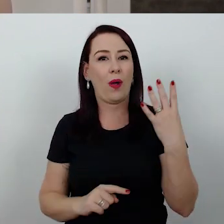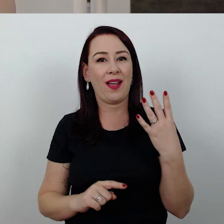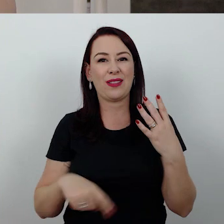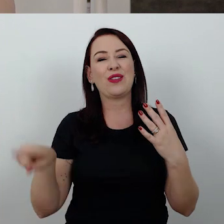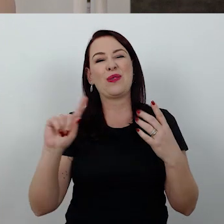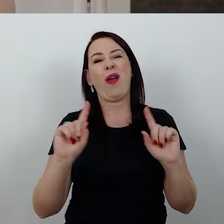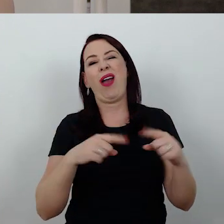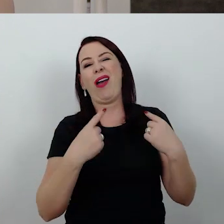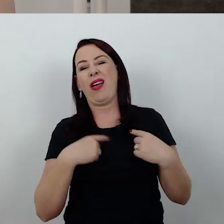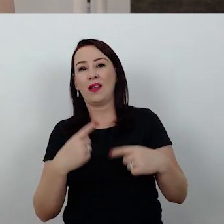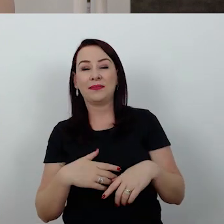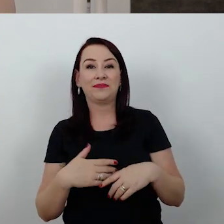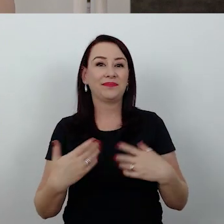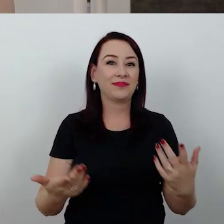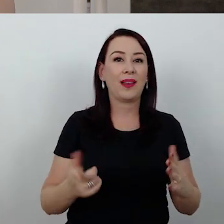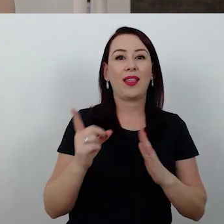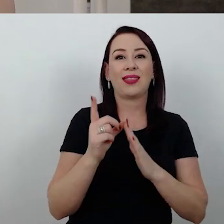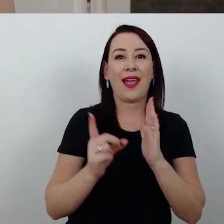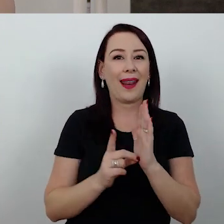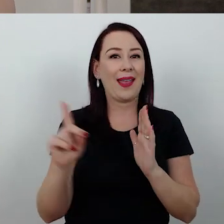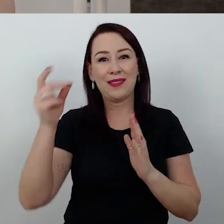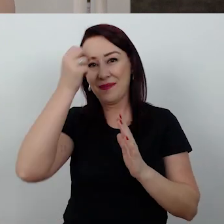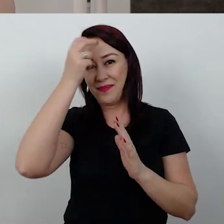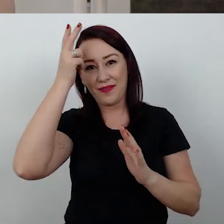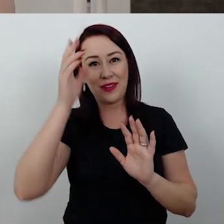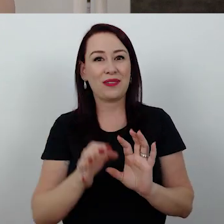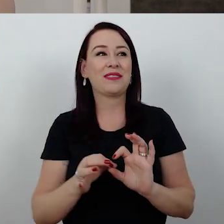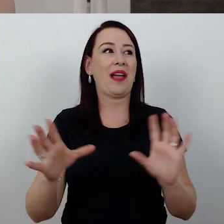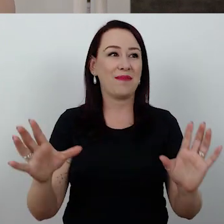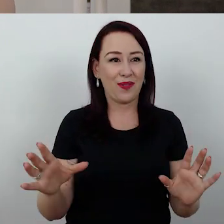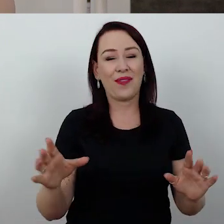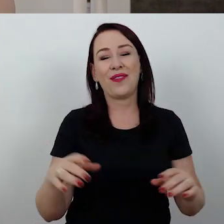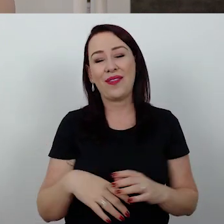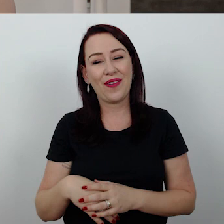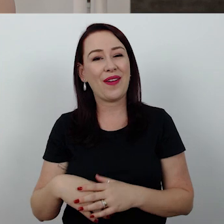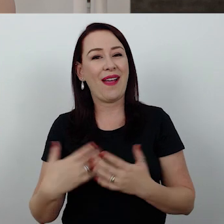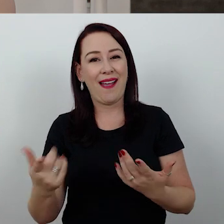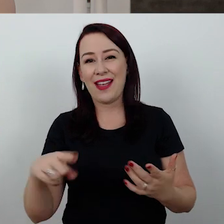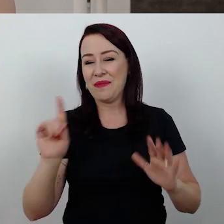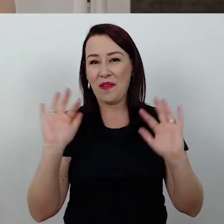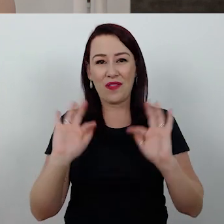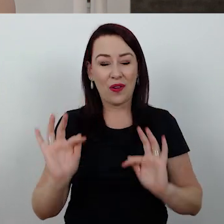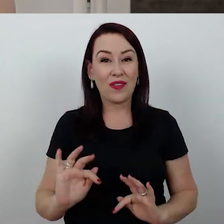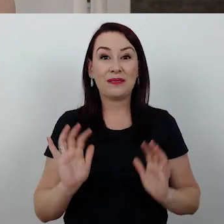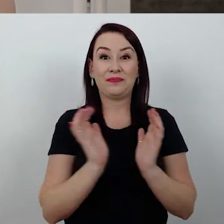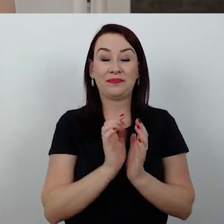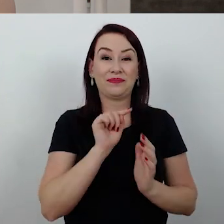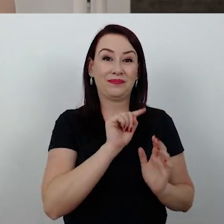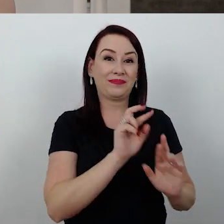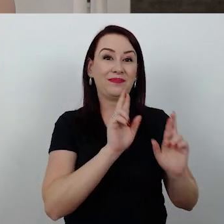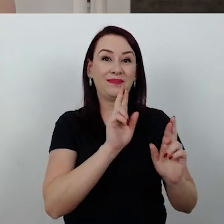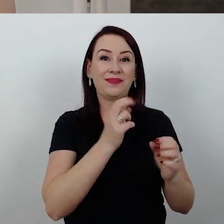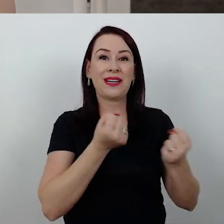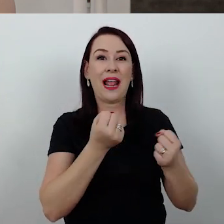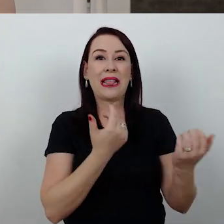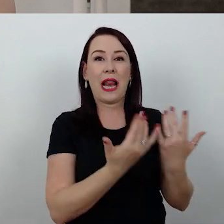para 4. Aí, né, pum, baixamos um decretão lá, Manevi, e fomos embora. E aí a companhia de trânsito queria